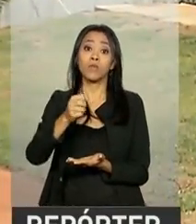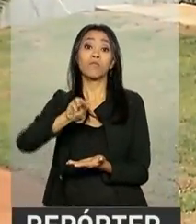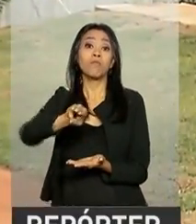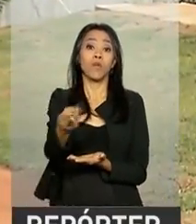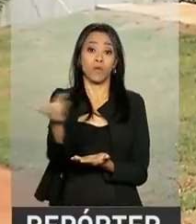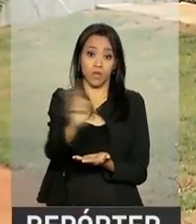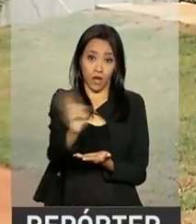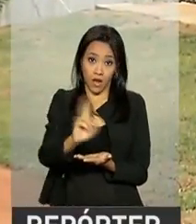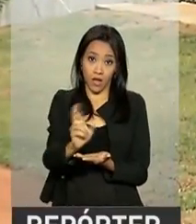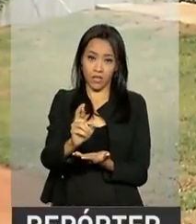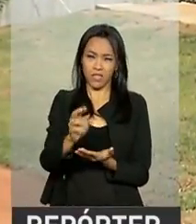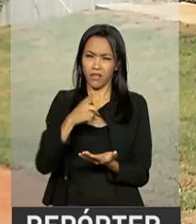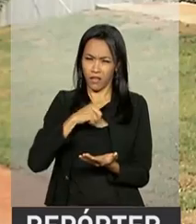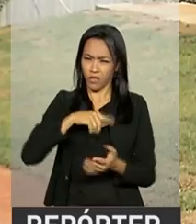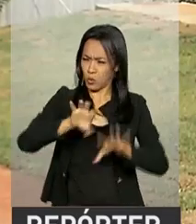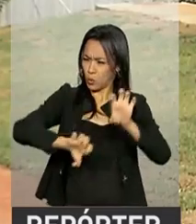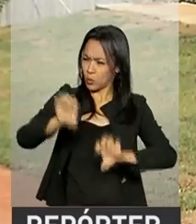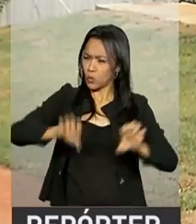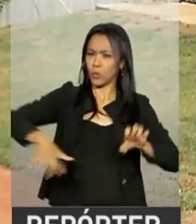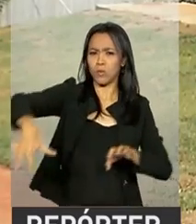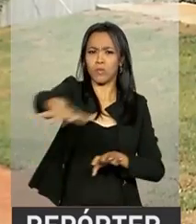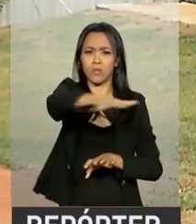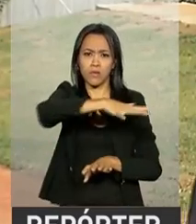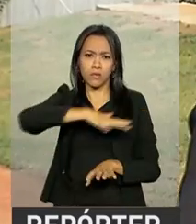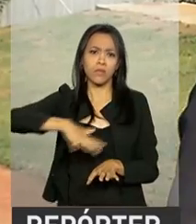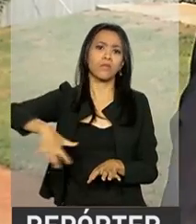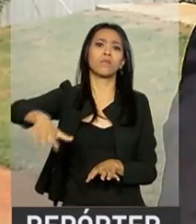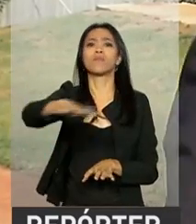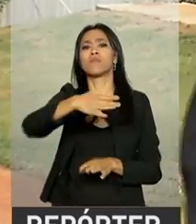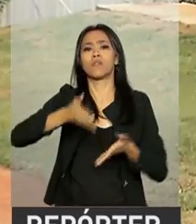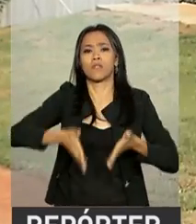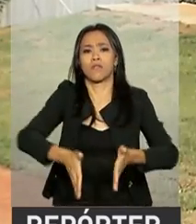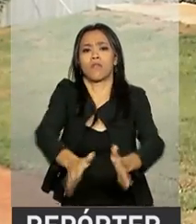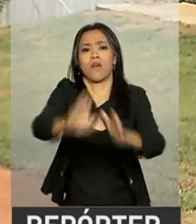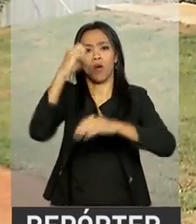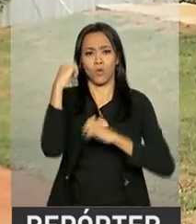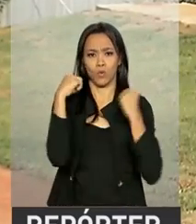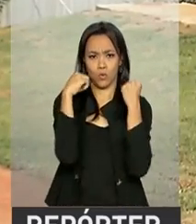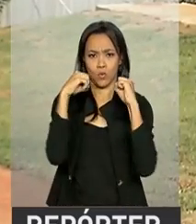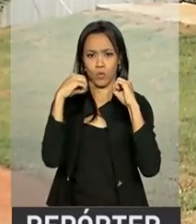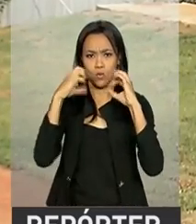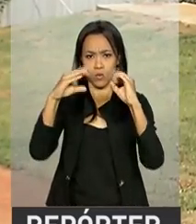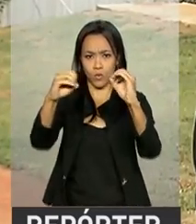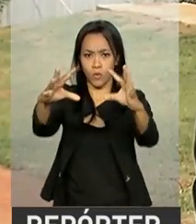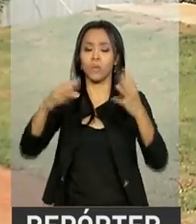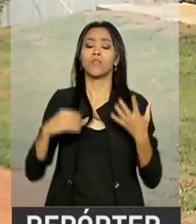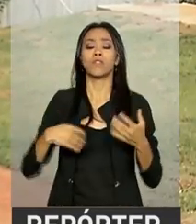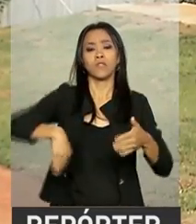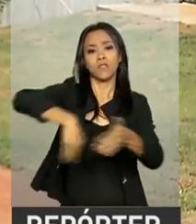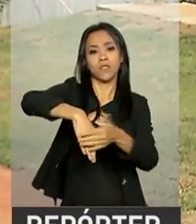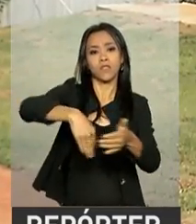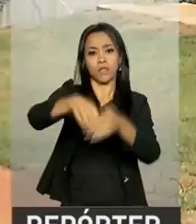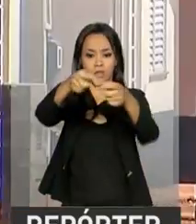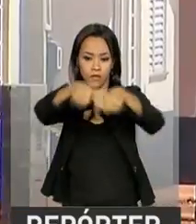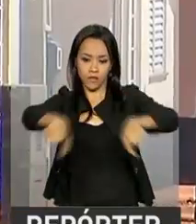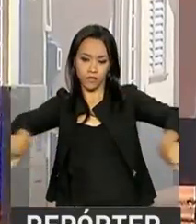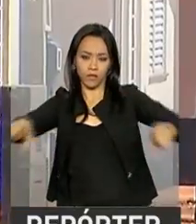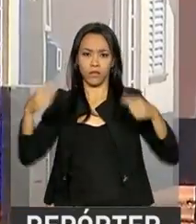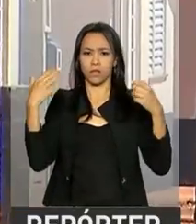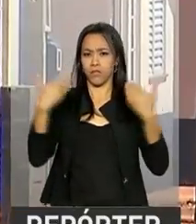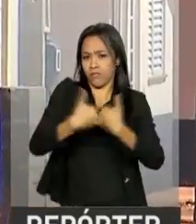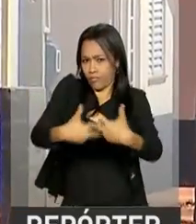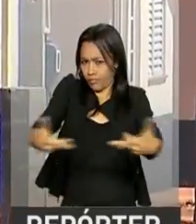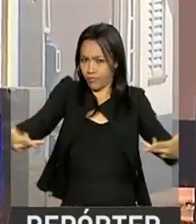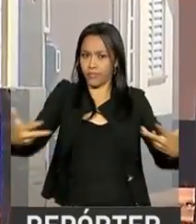residencial, que tem toda a infraestrutura: asfalto, água encanada, energia elétrica, quadra poliesportiva e playground.